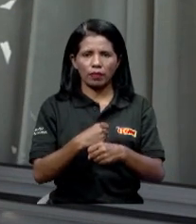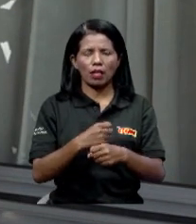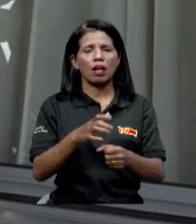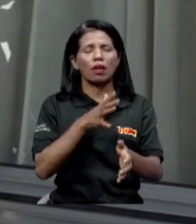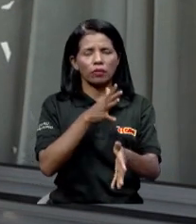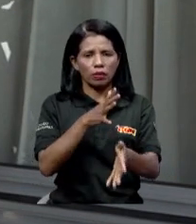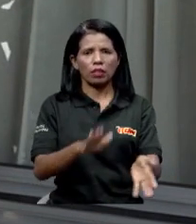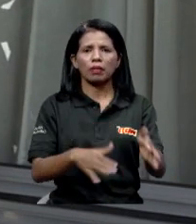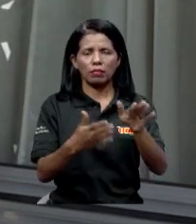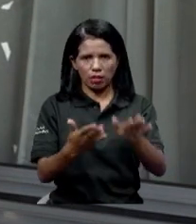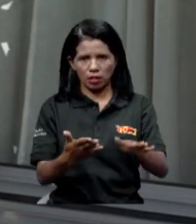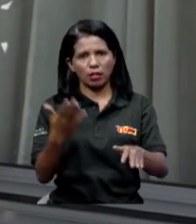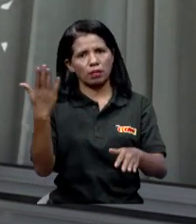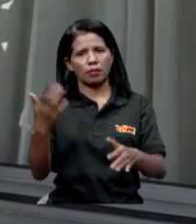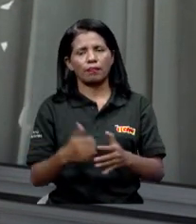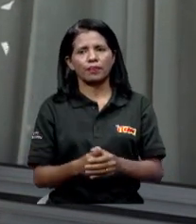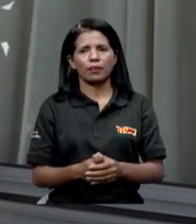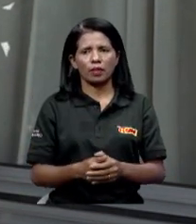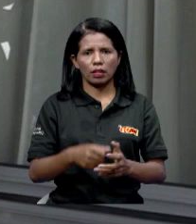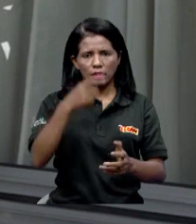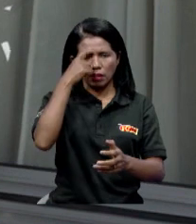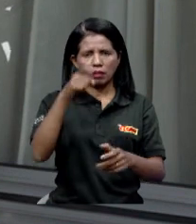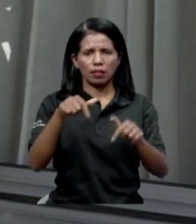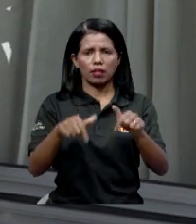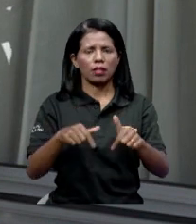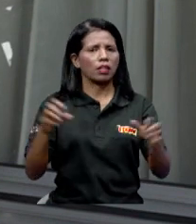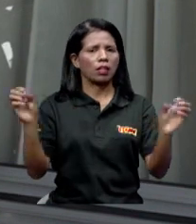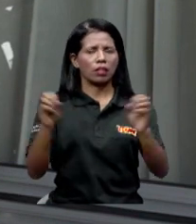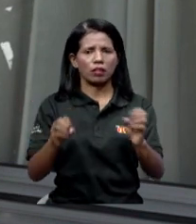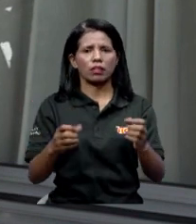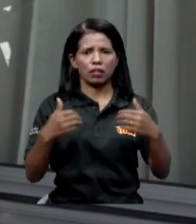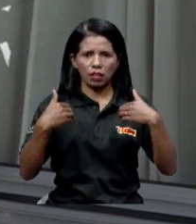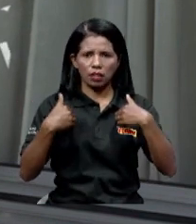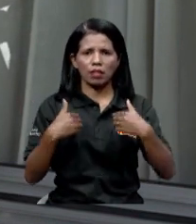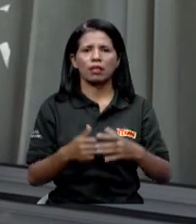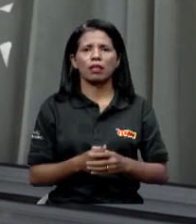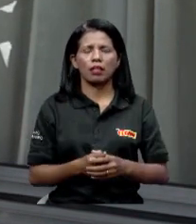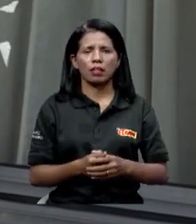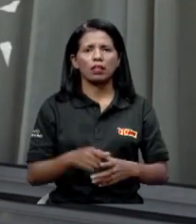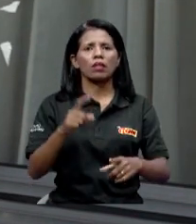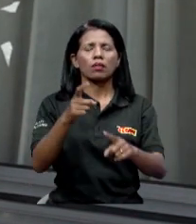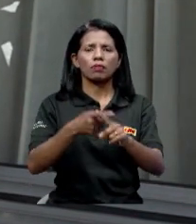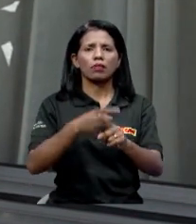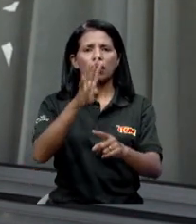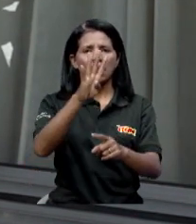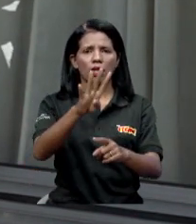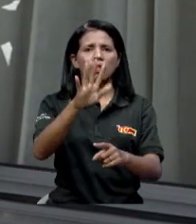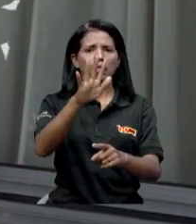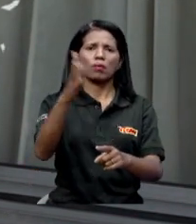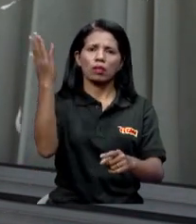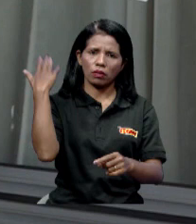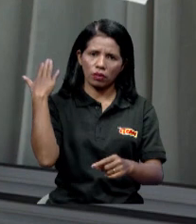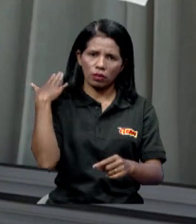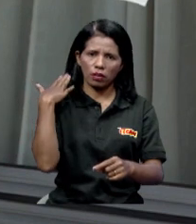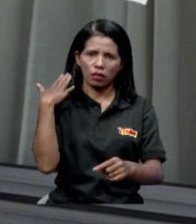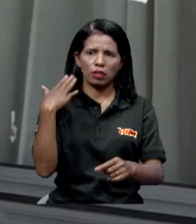e a fatingeras questão ainda né lá os foi uma acontece e a fulan hat lima liuba